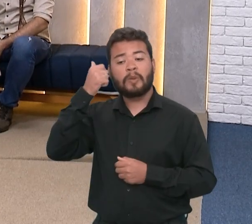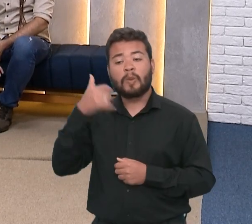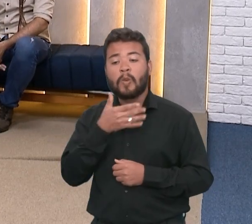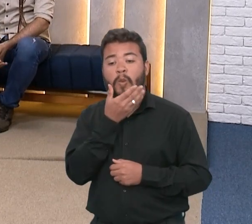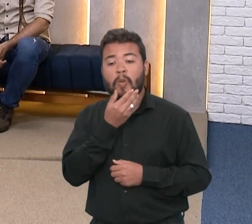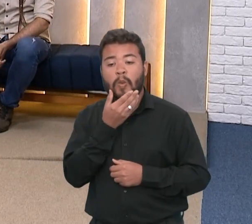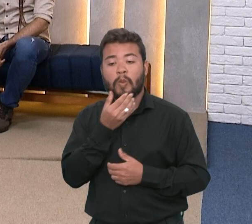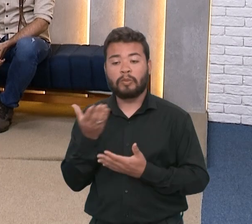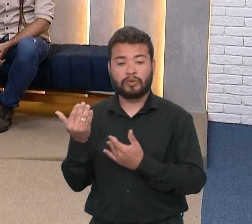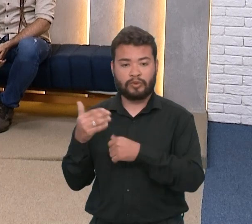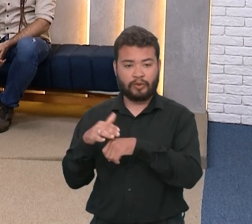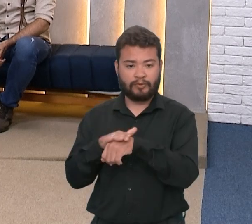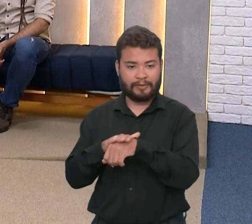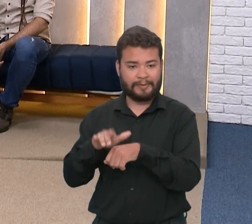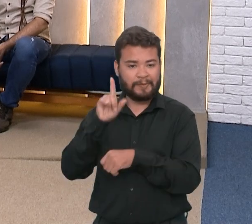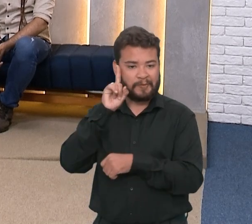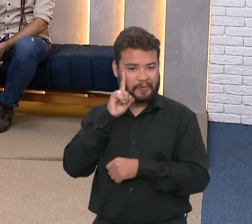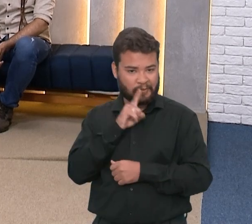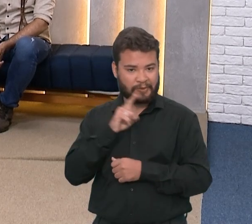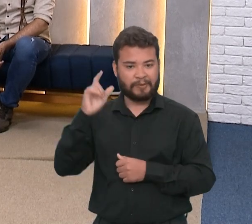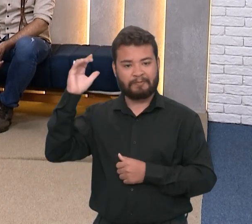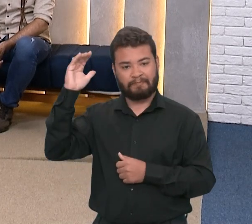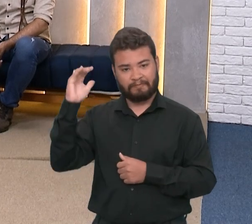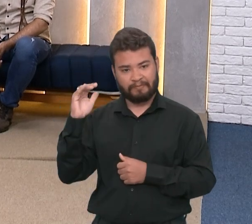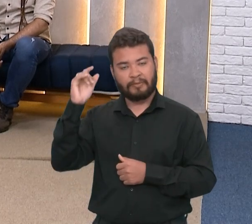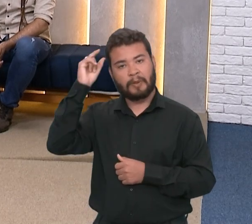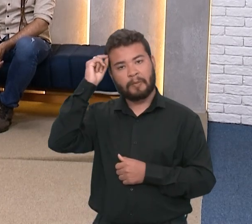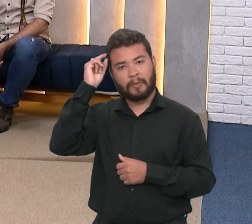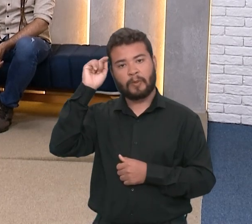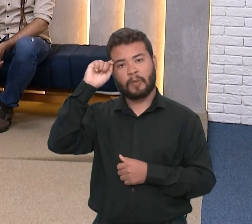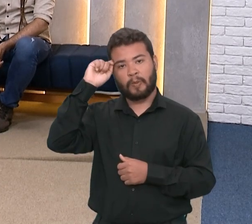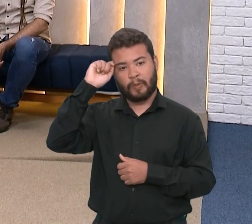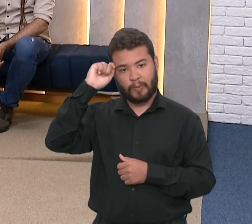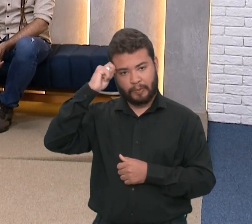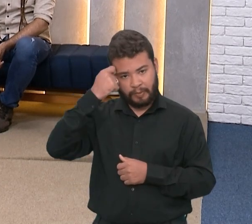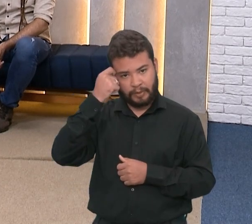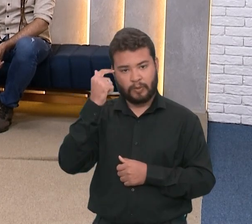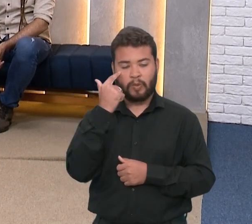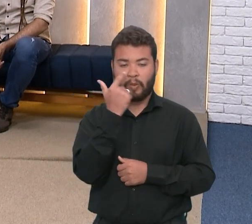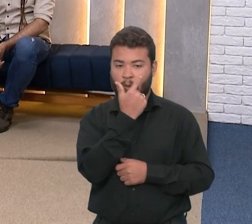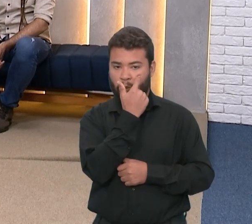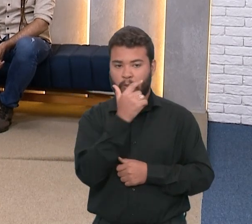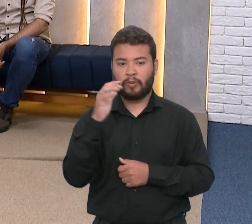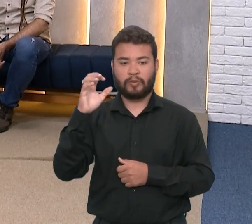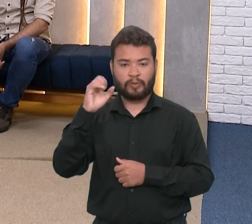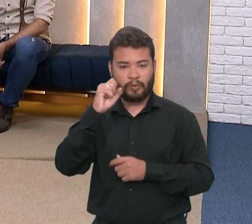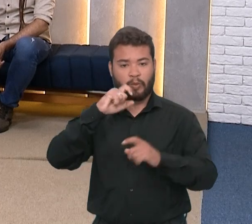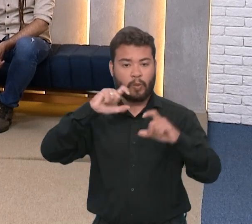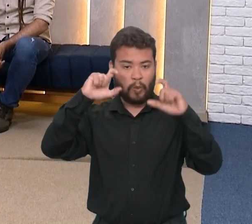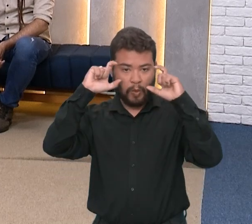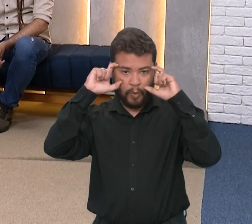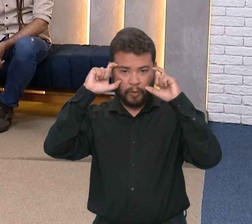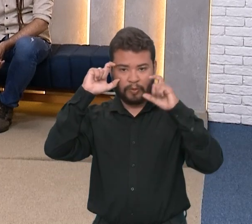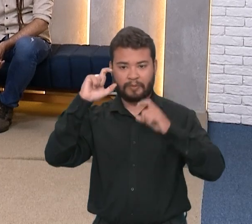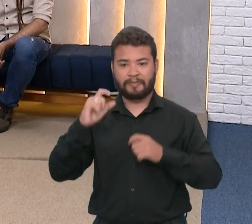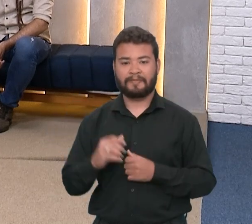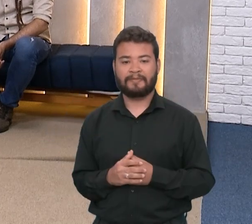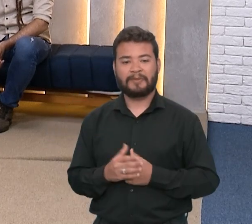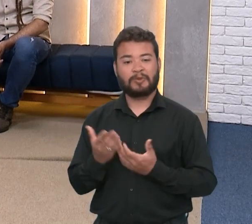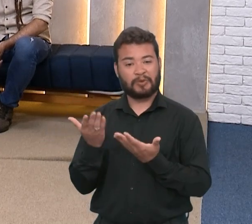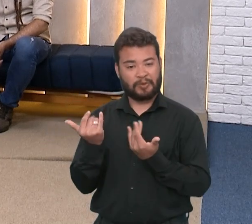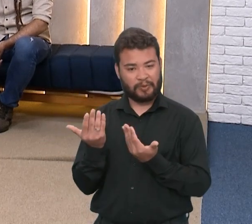homem jovem, moreno, de estatura mediana, com cabelos pretos, olhos escuros e usa óculos. Um jovem